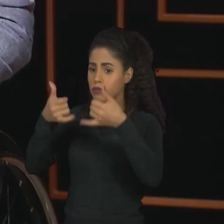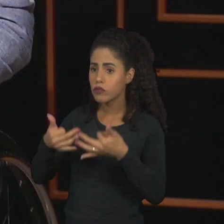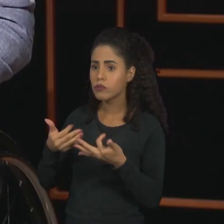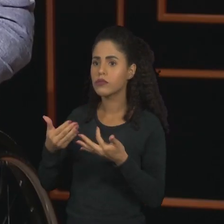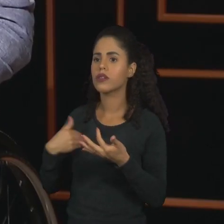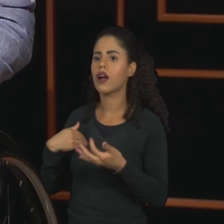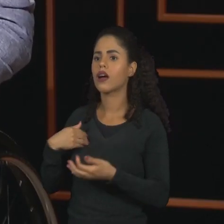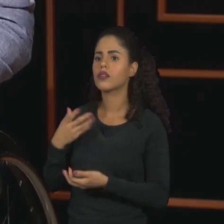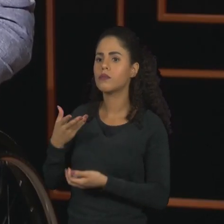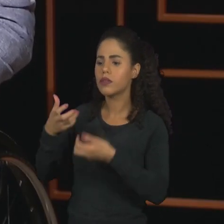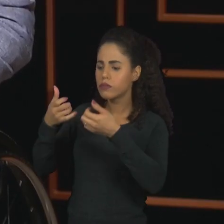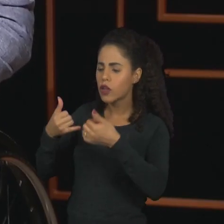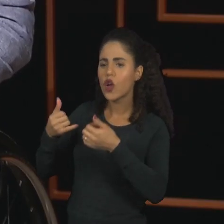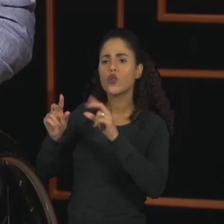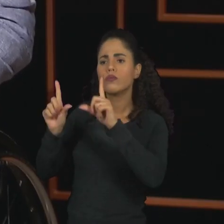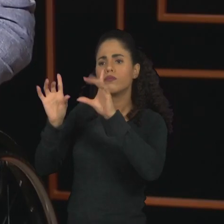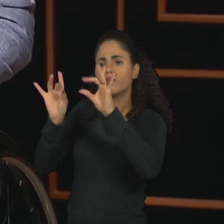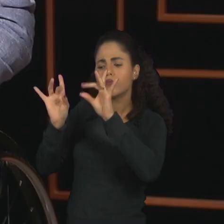deixar um rastro